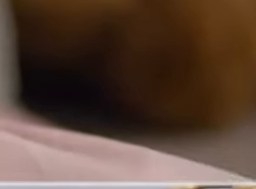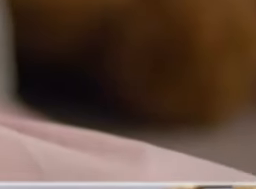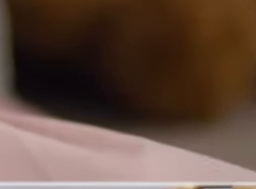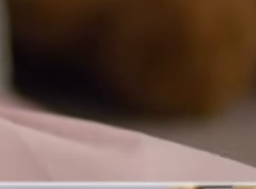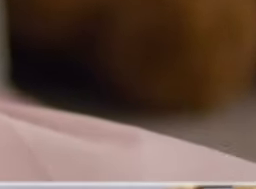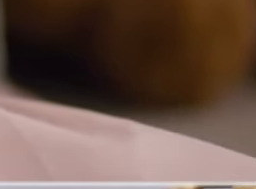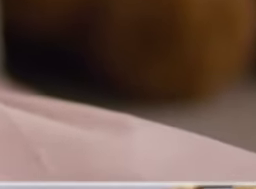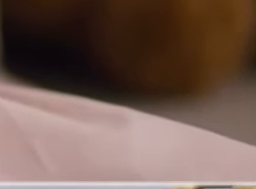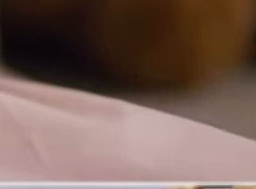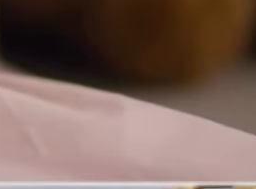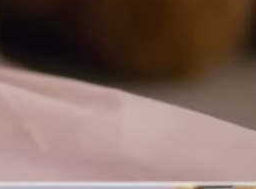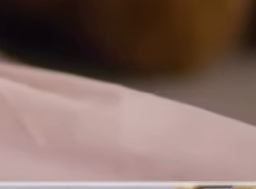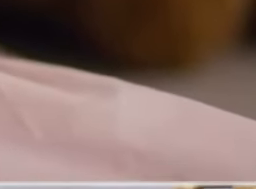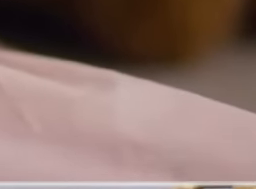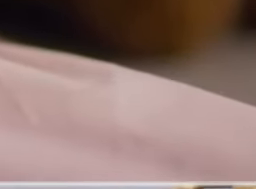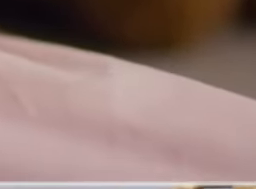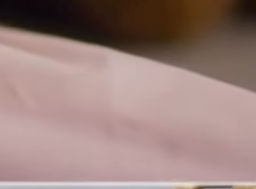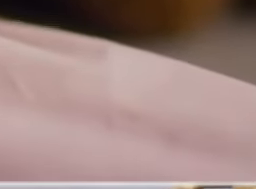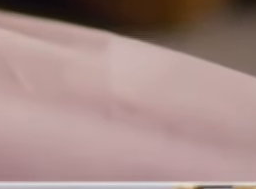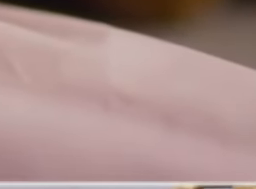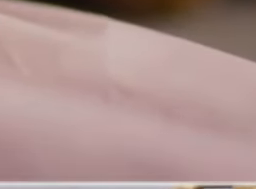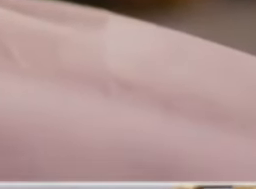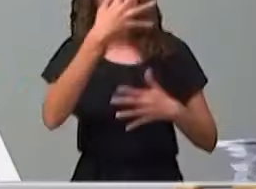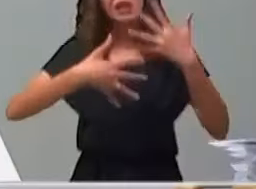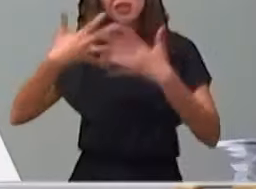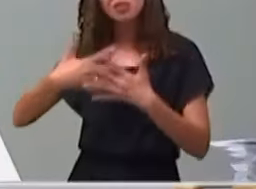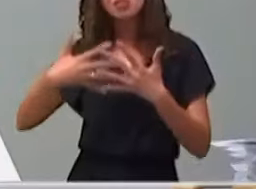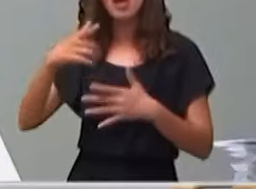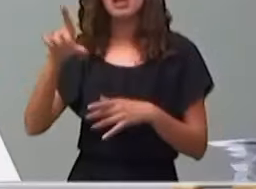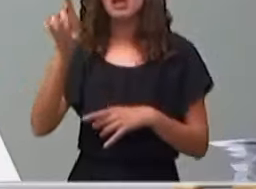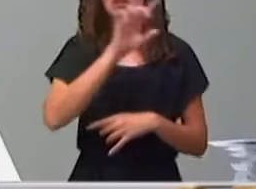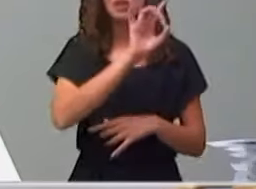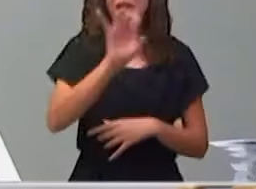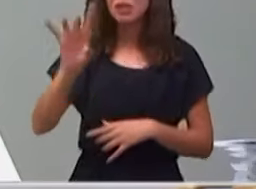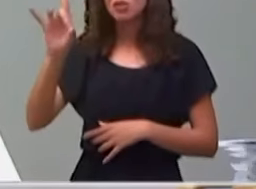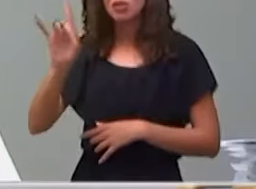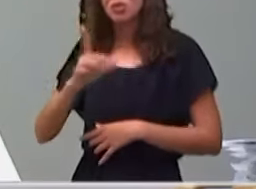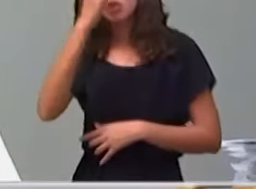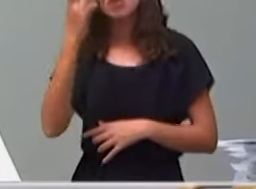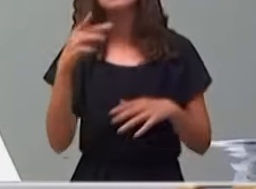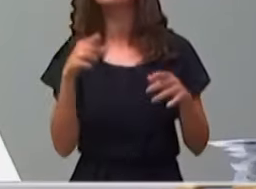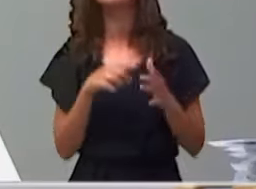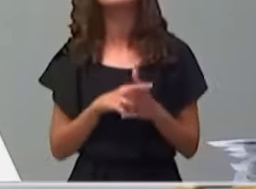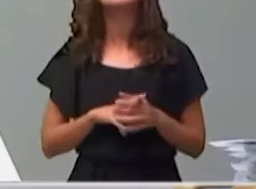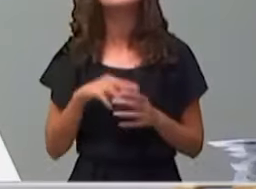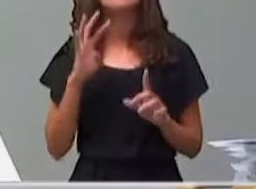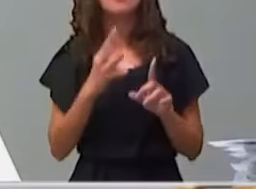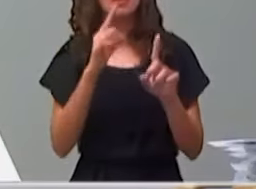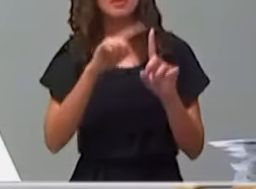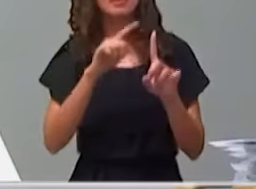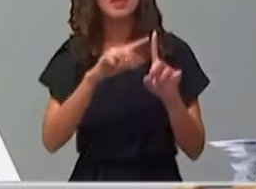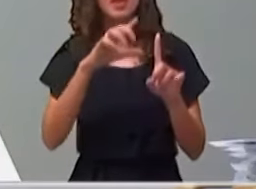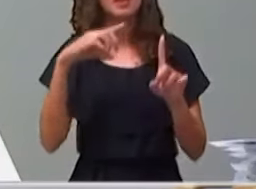ministro Alexandre de Moraes. E essa próxima etapa do processo é essa, então, o entendimento, o pronunciamento da